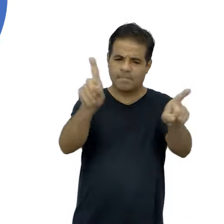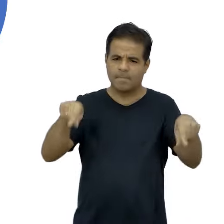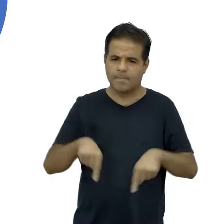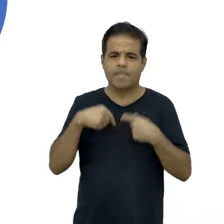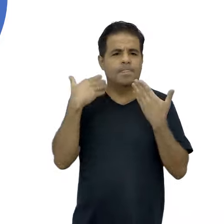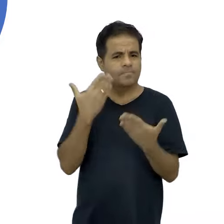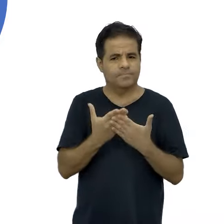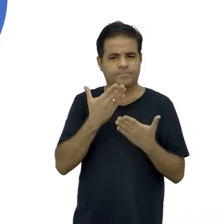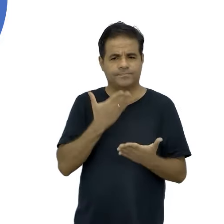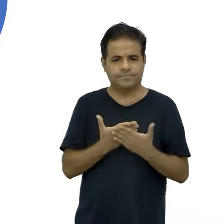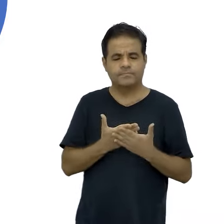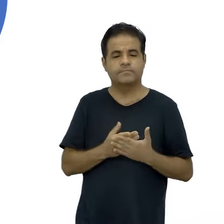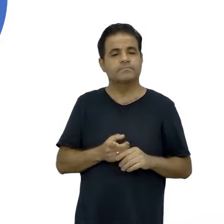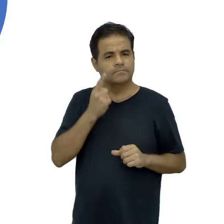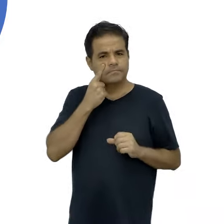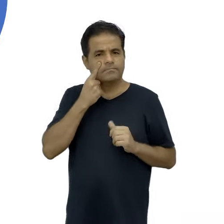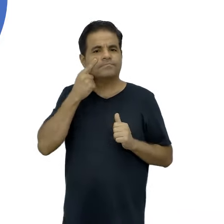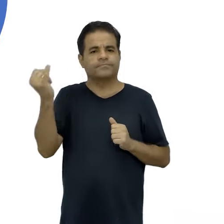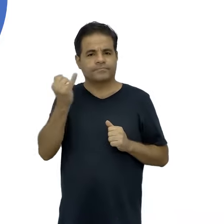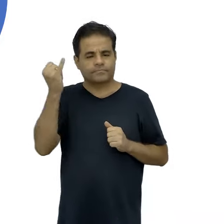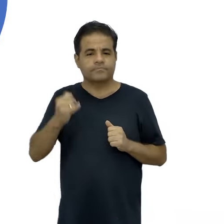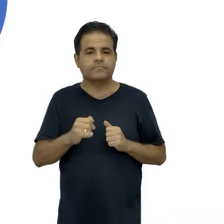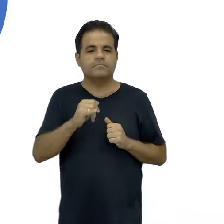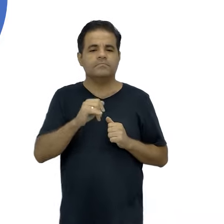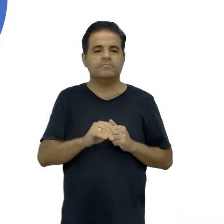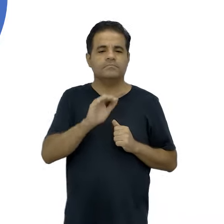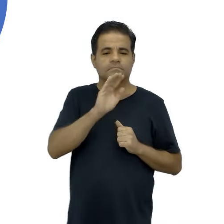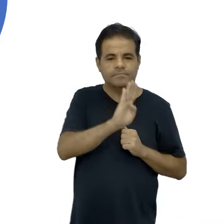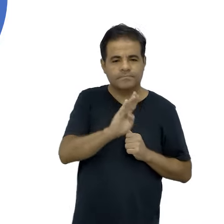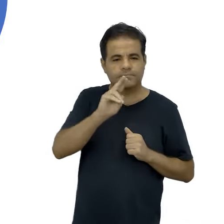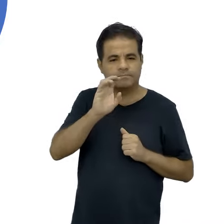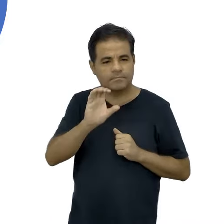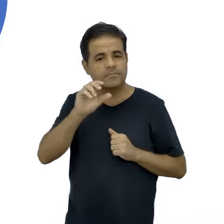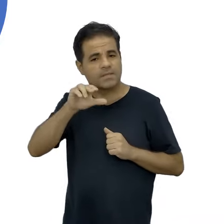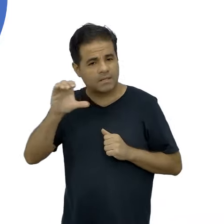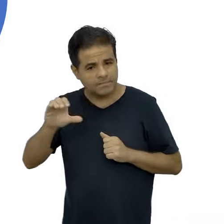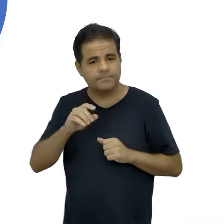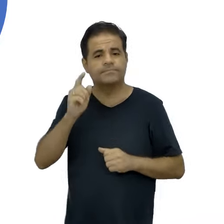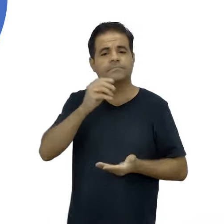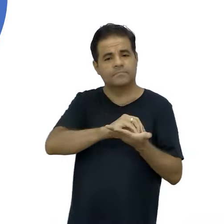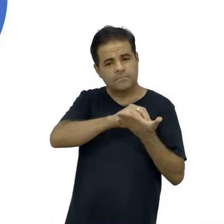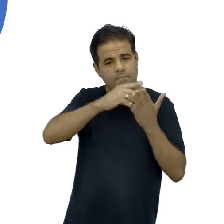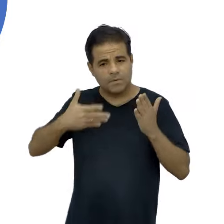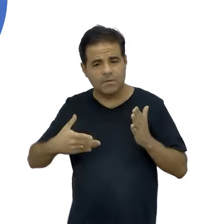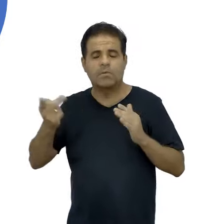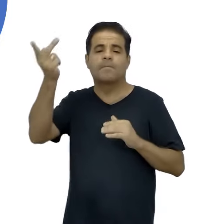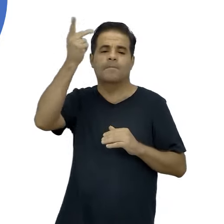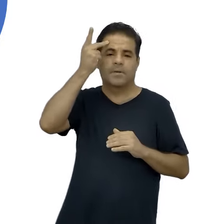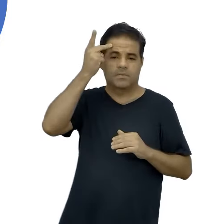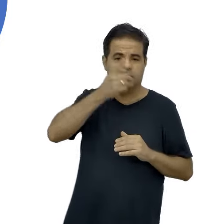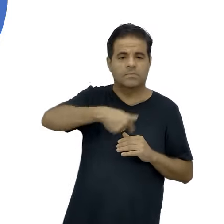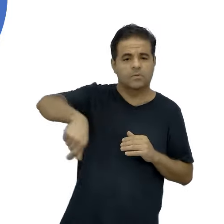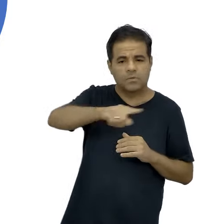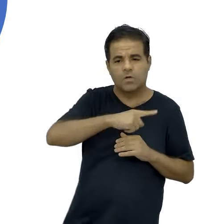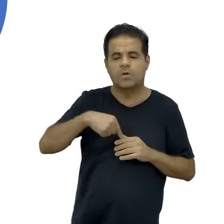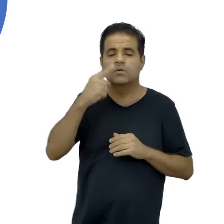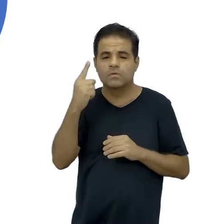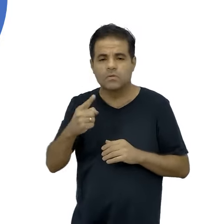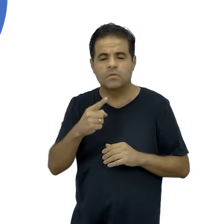aula, também a importância dessa BNCC que está relacionado ao currículo paulista, o quanto